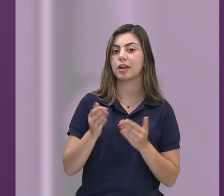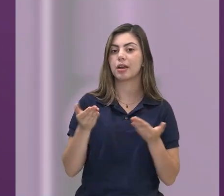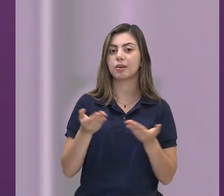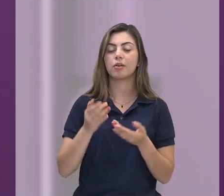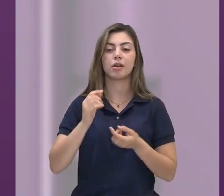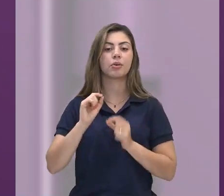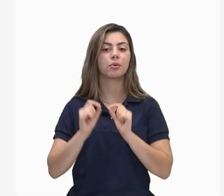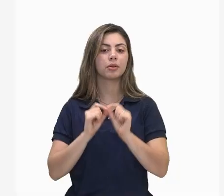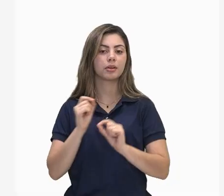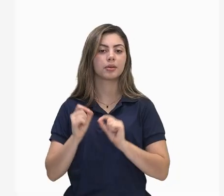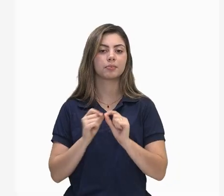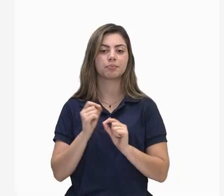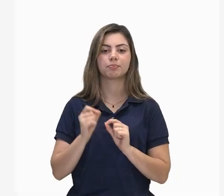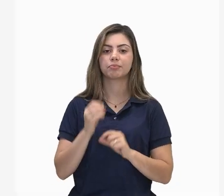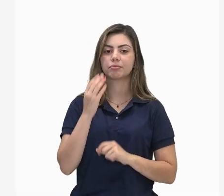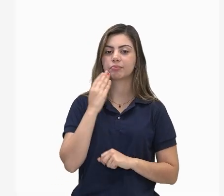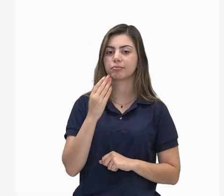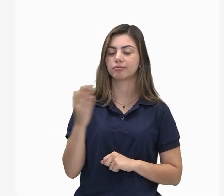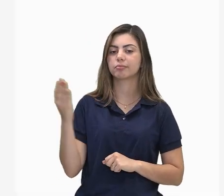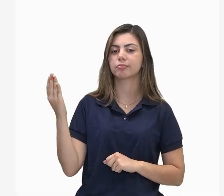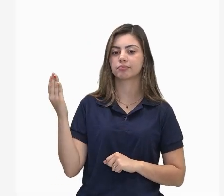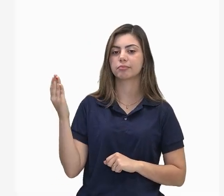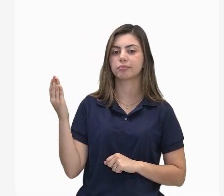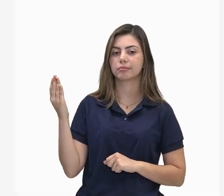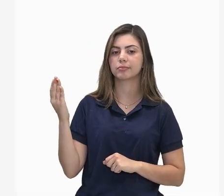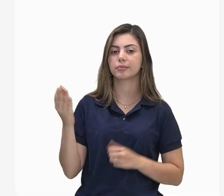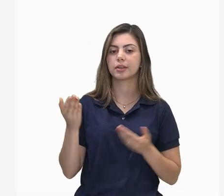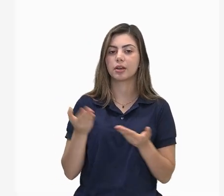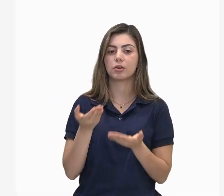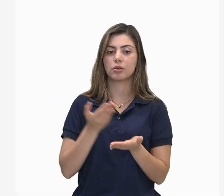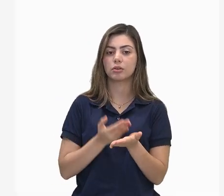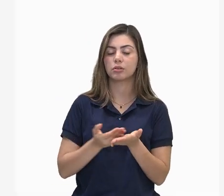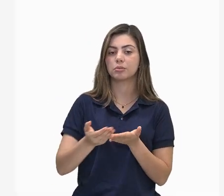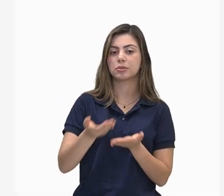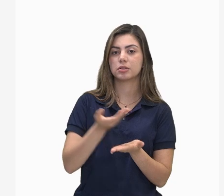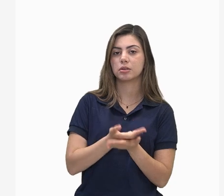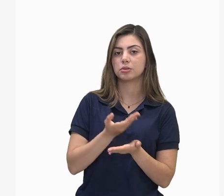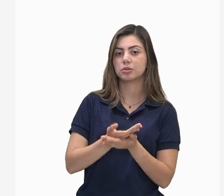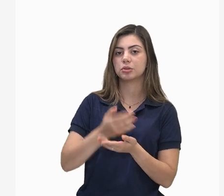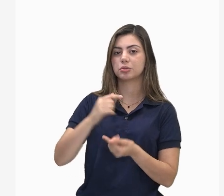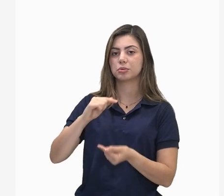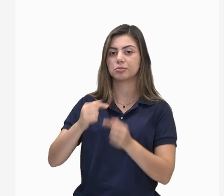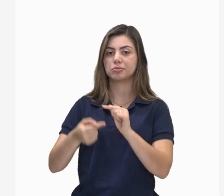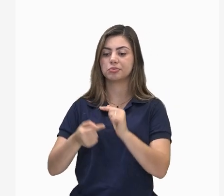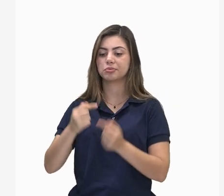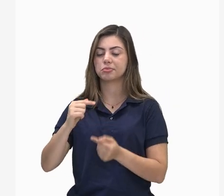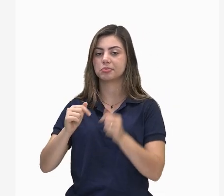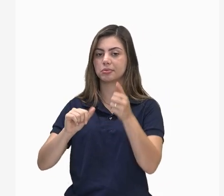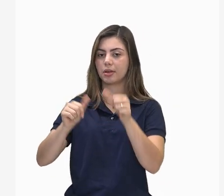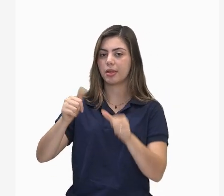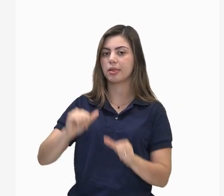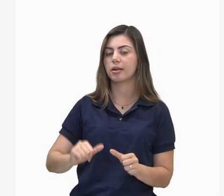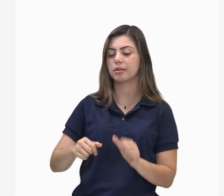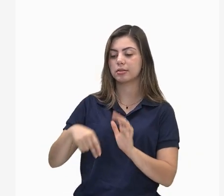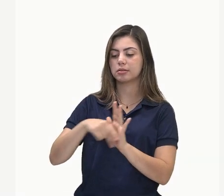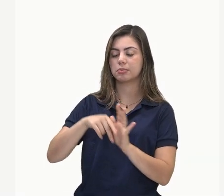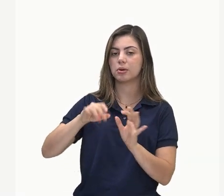Então, me acompanhem aí. Vamos dar início, então, ao nosso estudo geométrico aí da circunferência analítica,